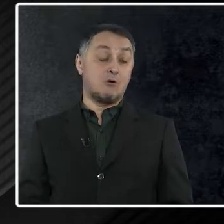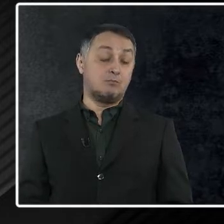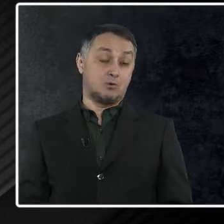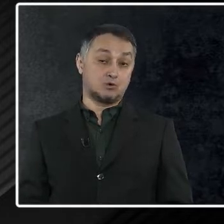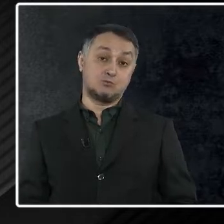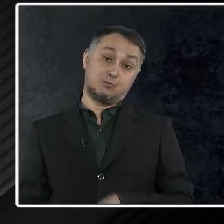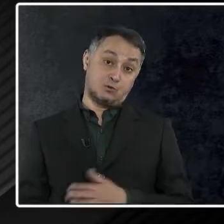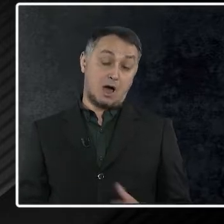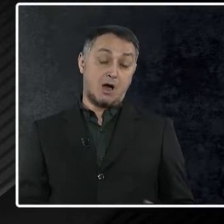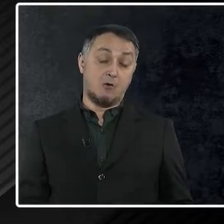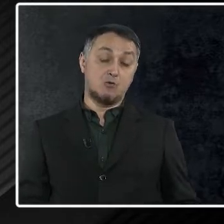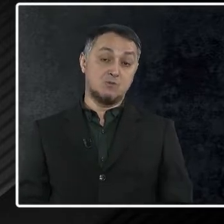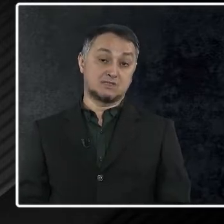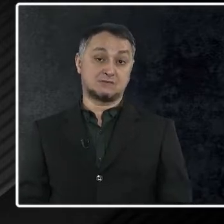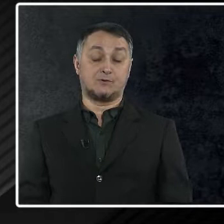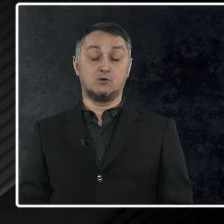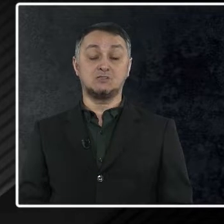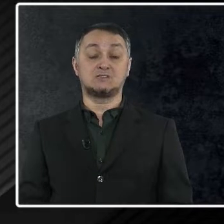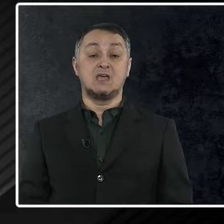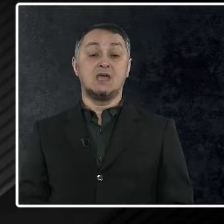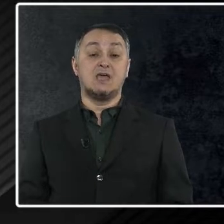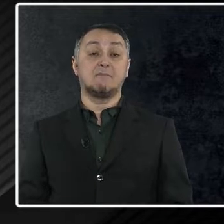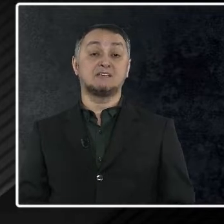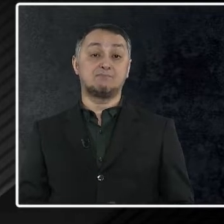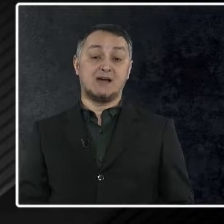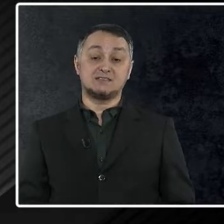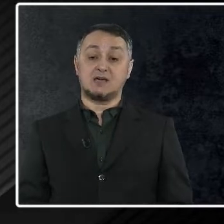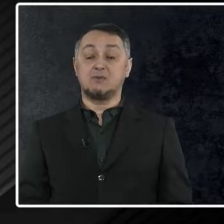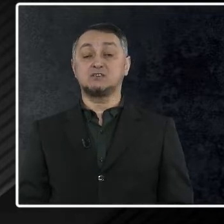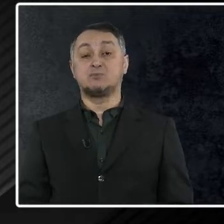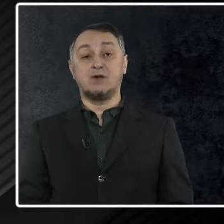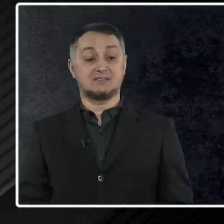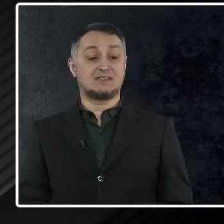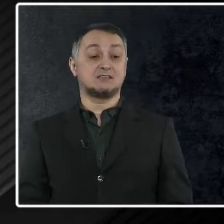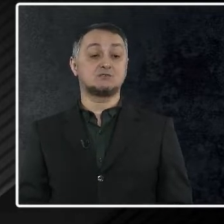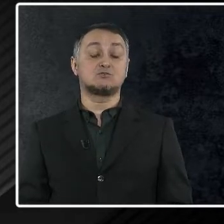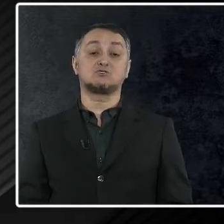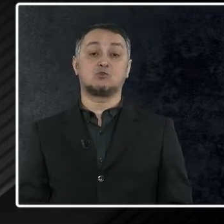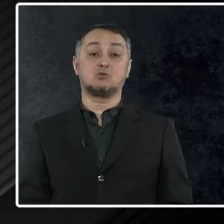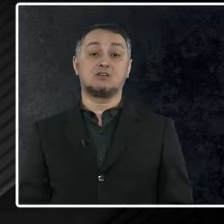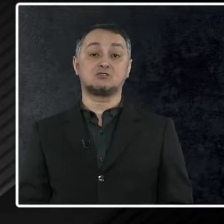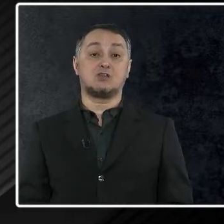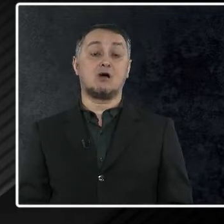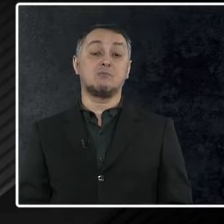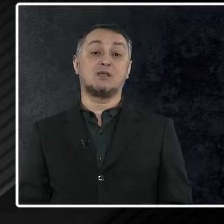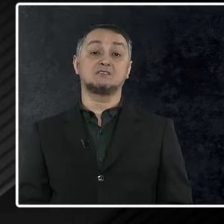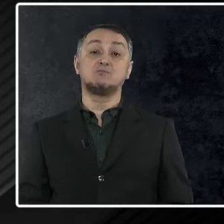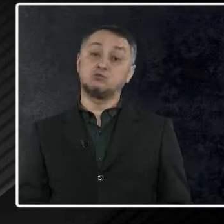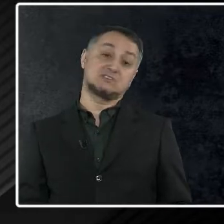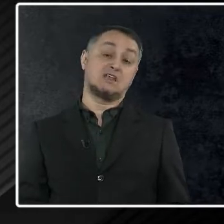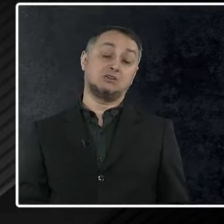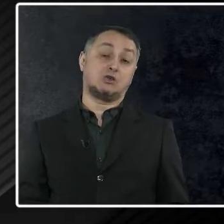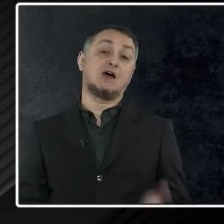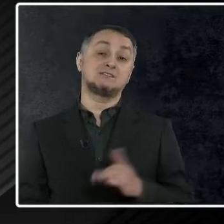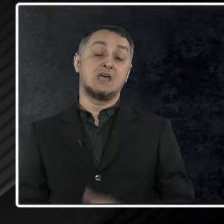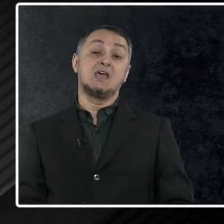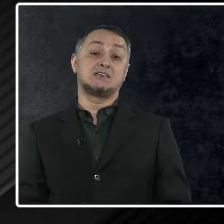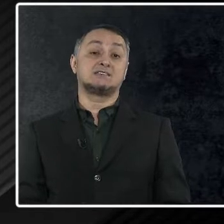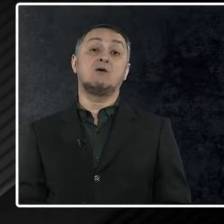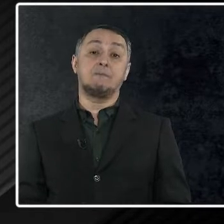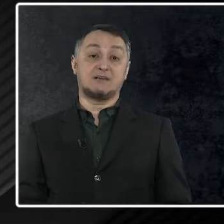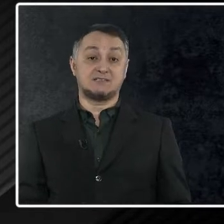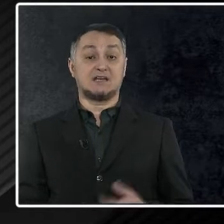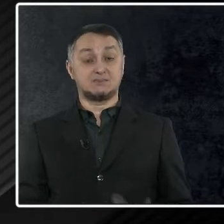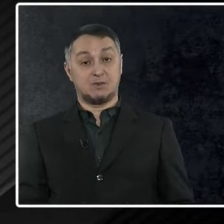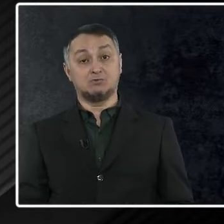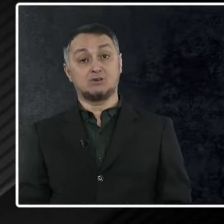é composto por algumas fontes, mas basicamente por receitas do Tesouro Nacional e pelas multas eleitorais que